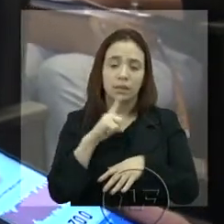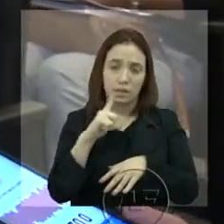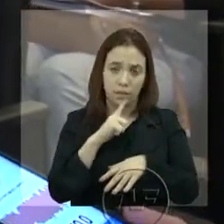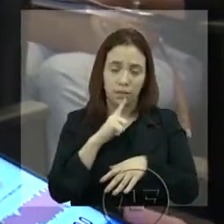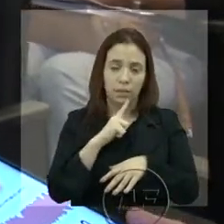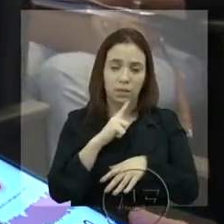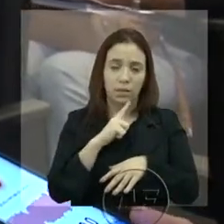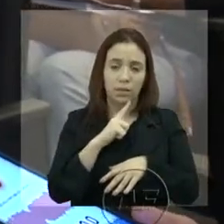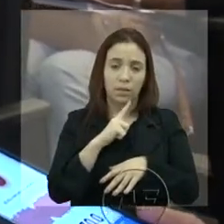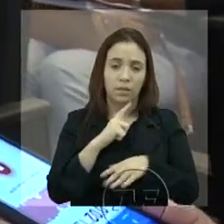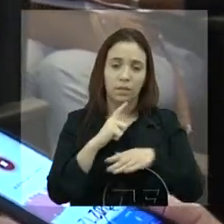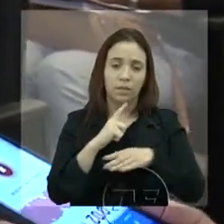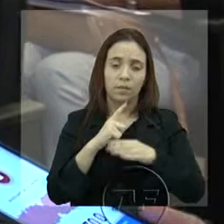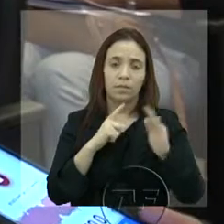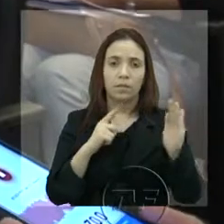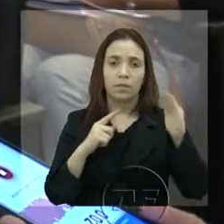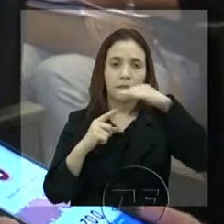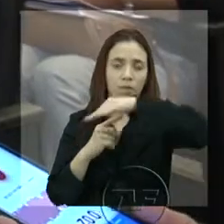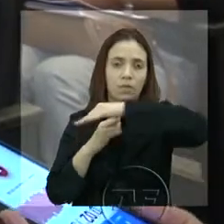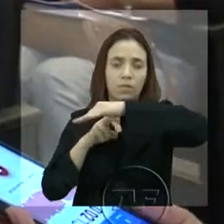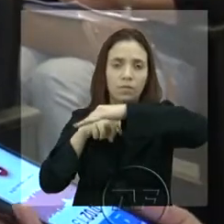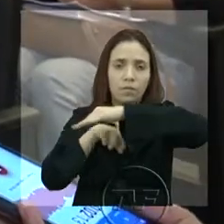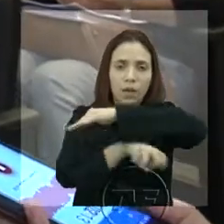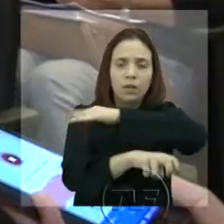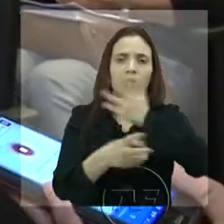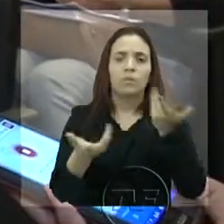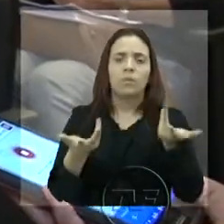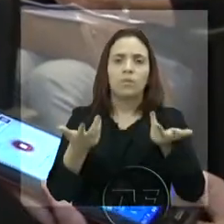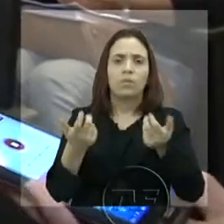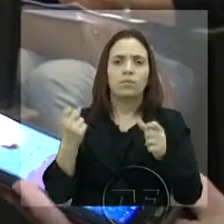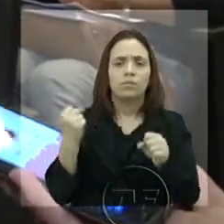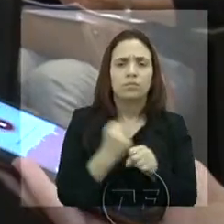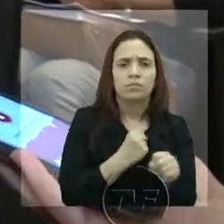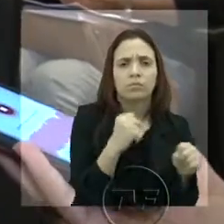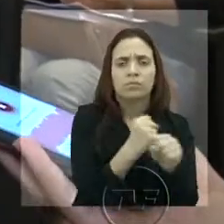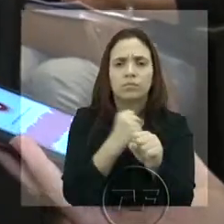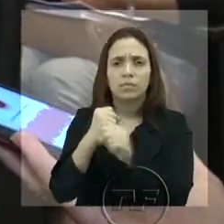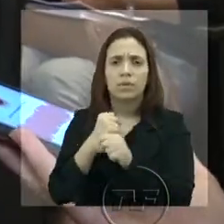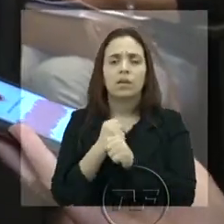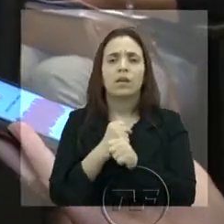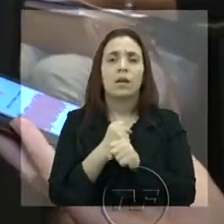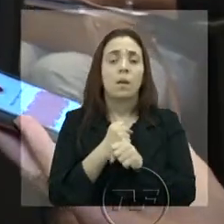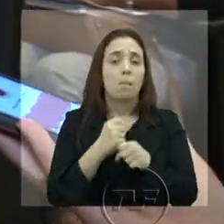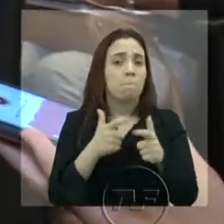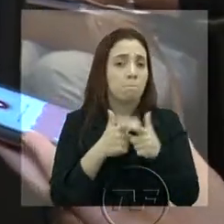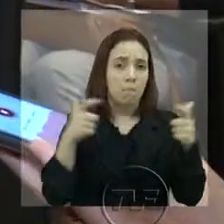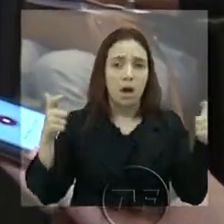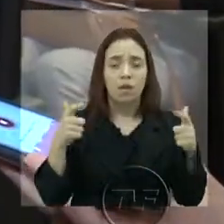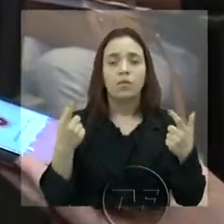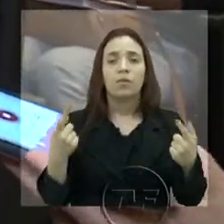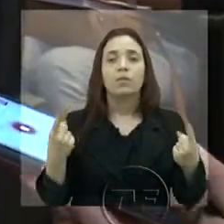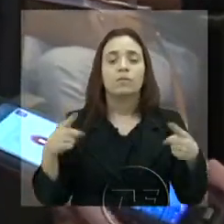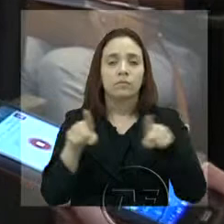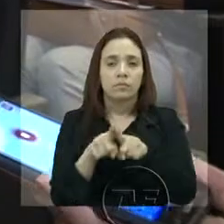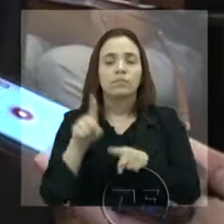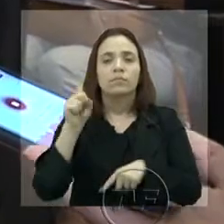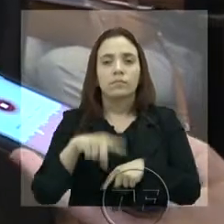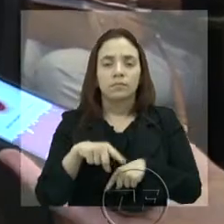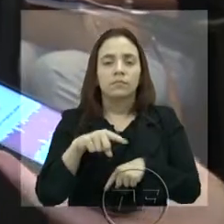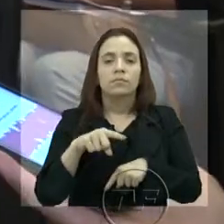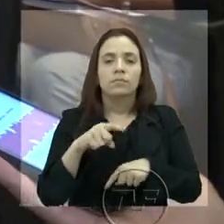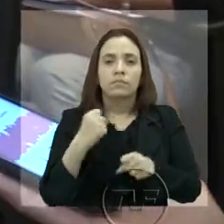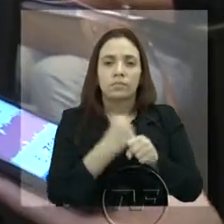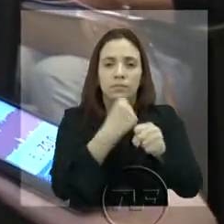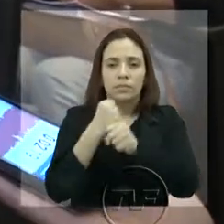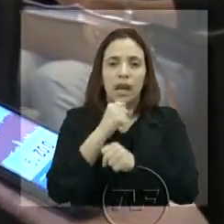aí viaduto, as trincheiras, muita obra de drenagem. A maior parte daquela operação urbana é realmente de obra